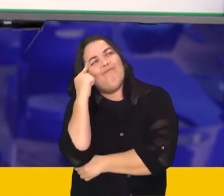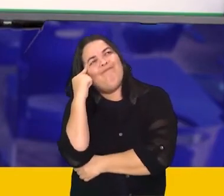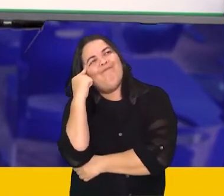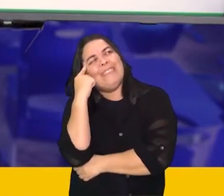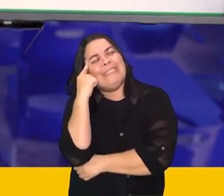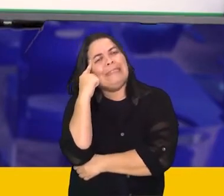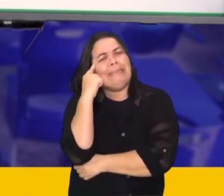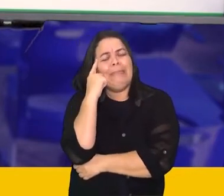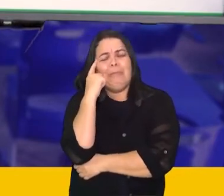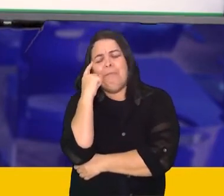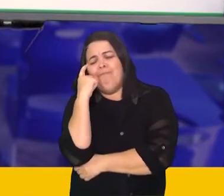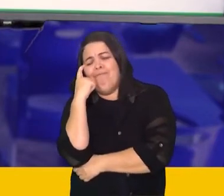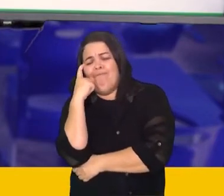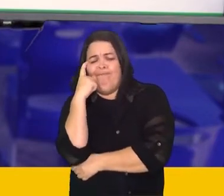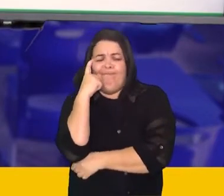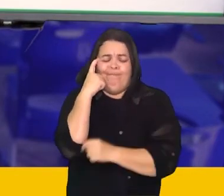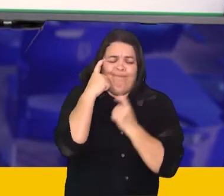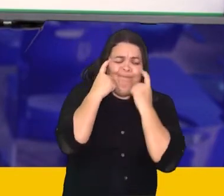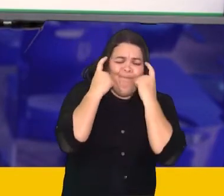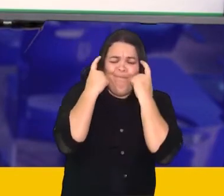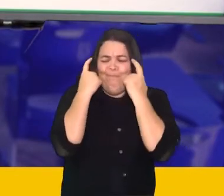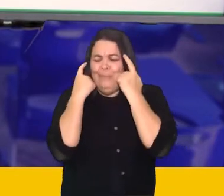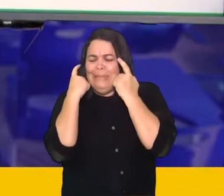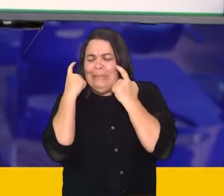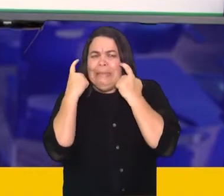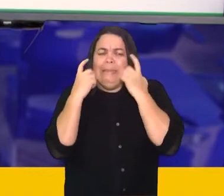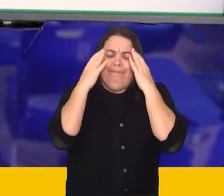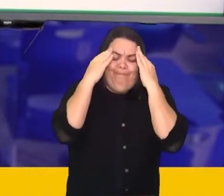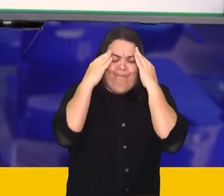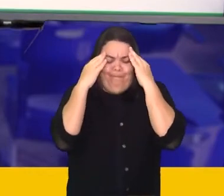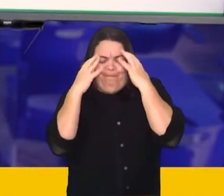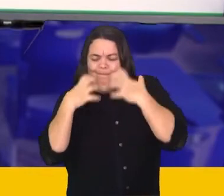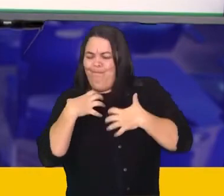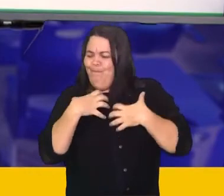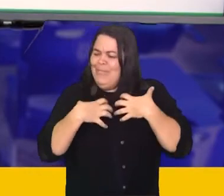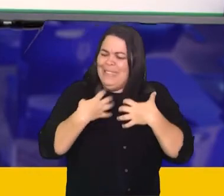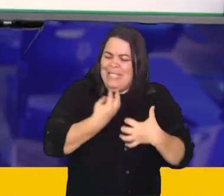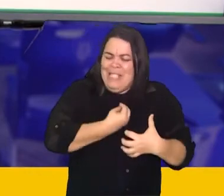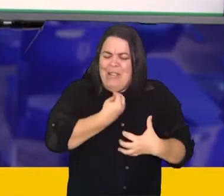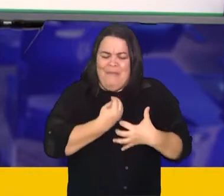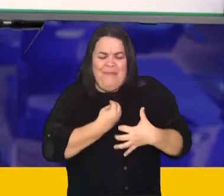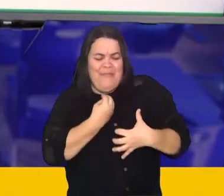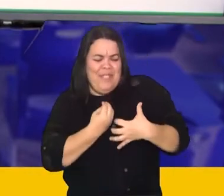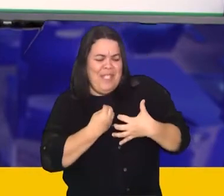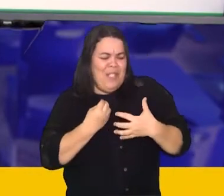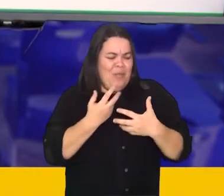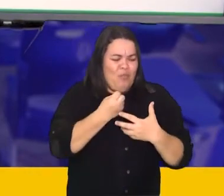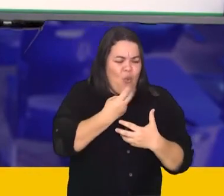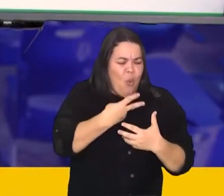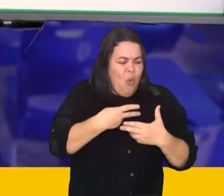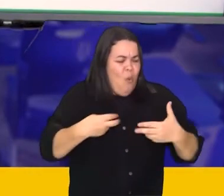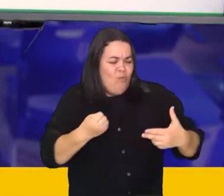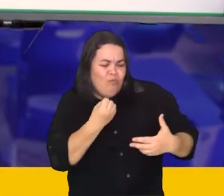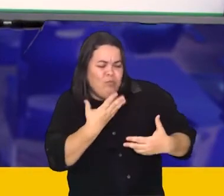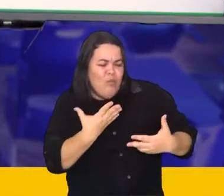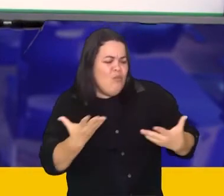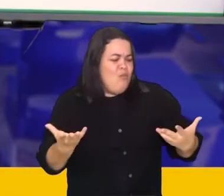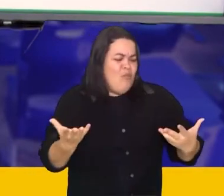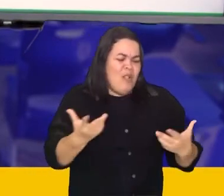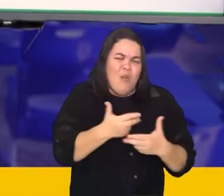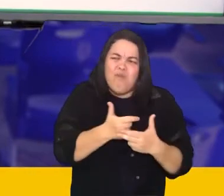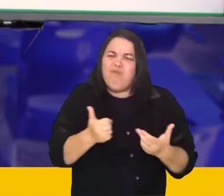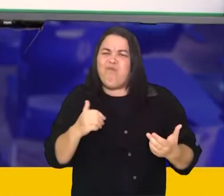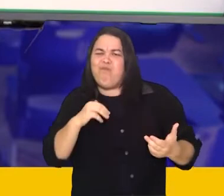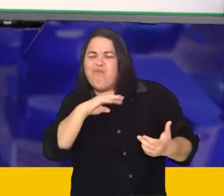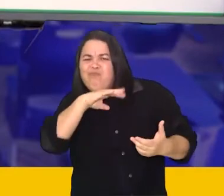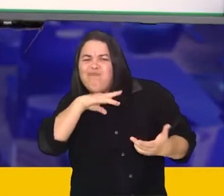preocupação, pensando na sua vida, nos prós e nos contras, o que tem feito quais são os pontos positivos, o que realizou